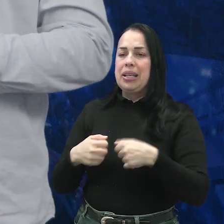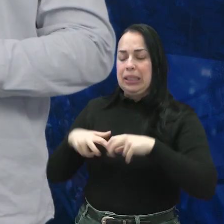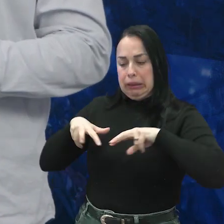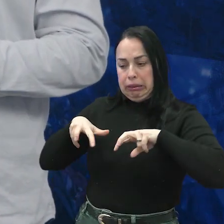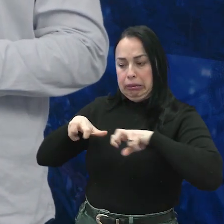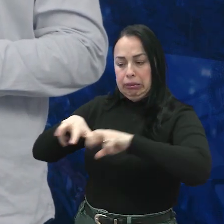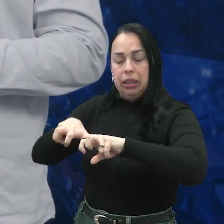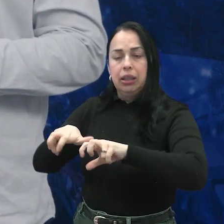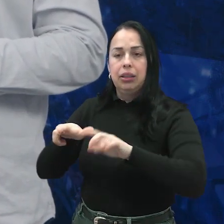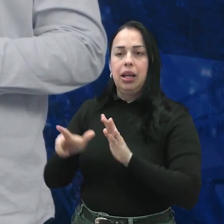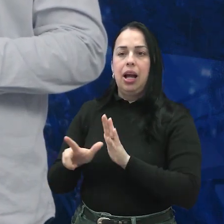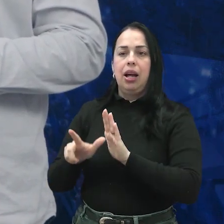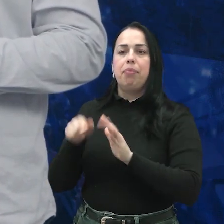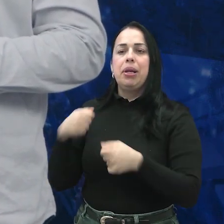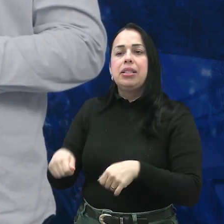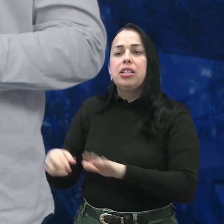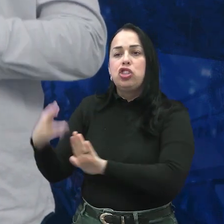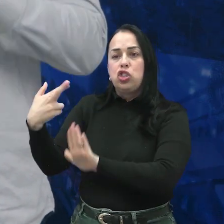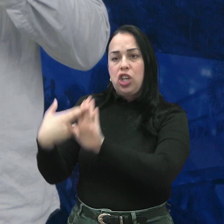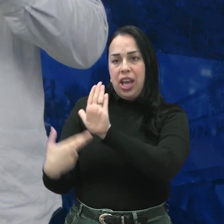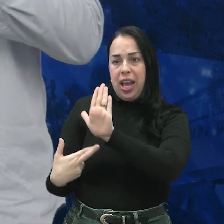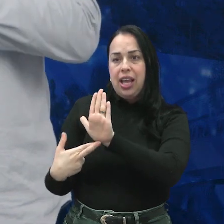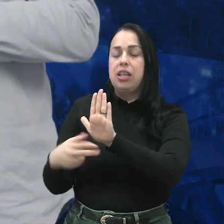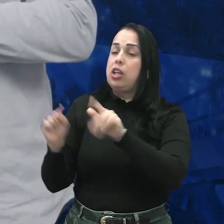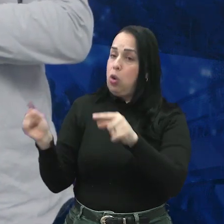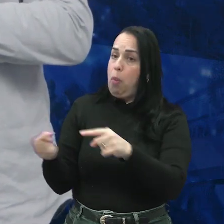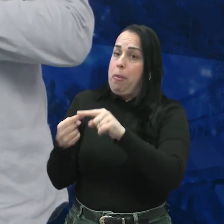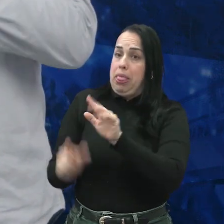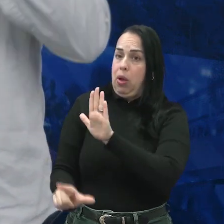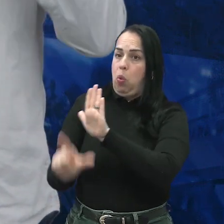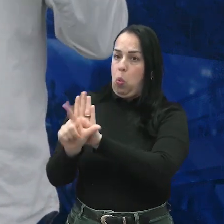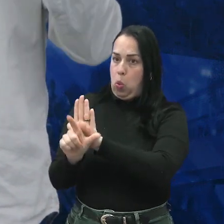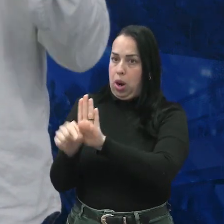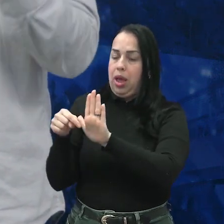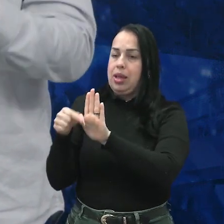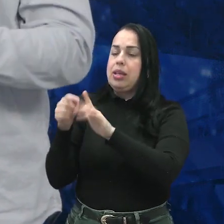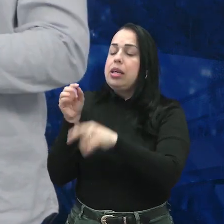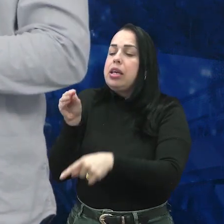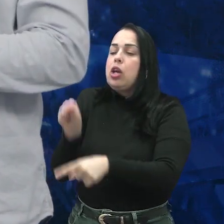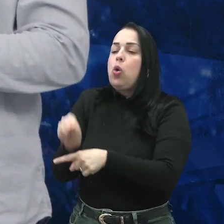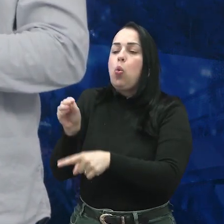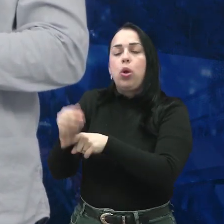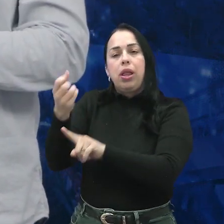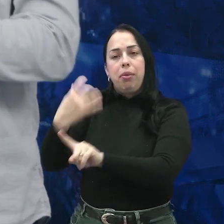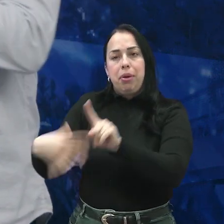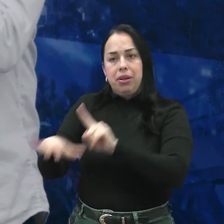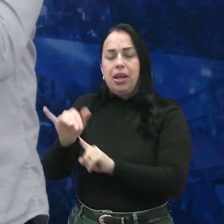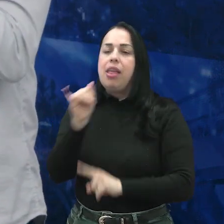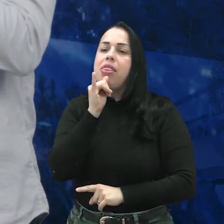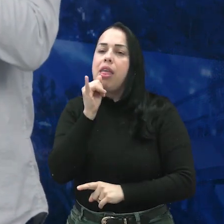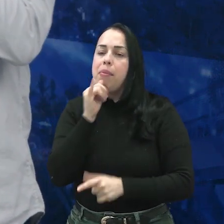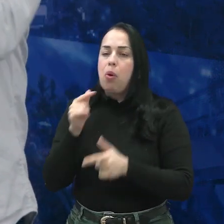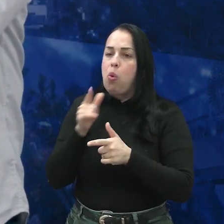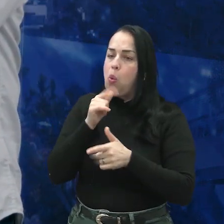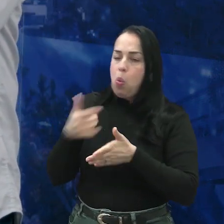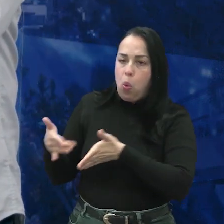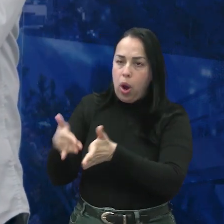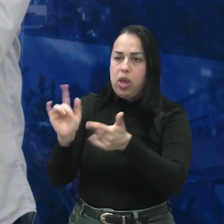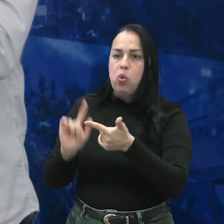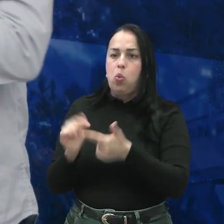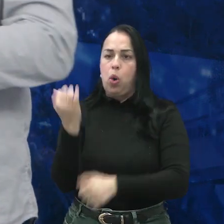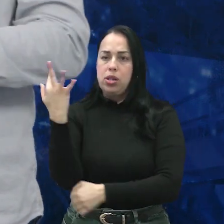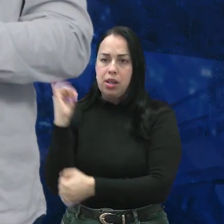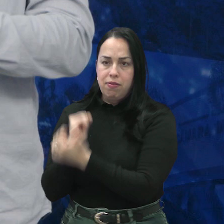o meio ambiente, é preciso que hajam medidas previstas em lei que protejam o meio ambiente. Você coloca aí o rio, coloca